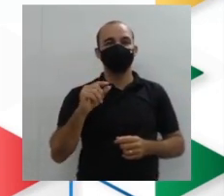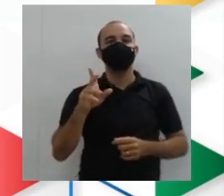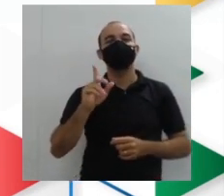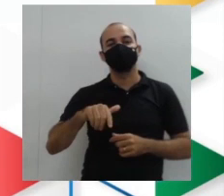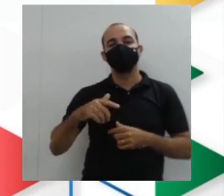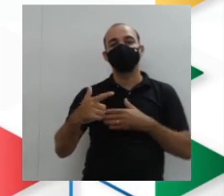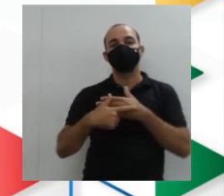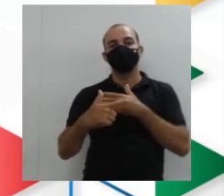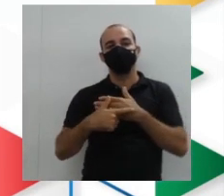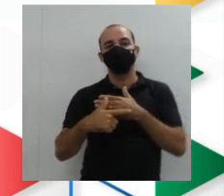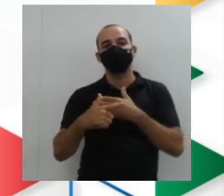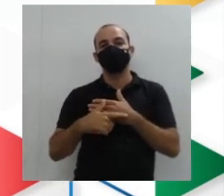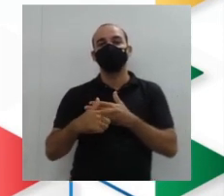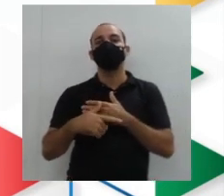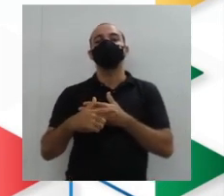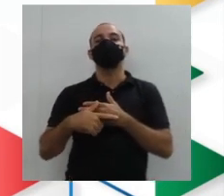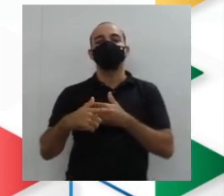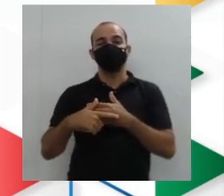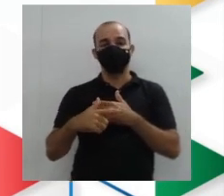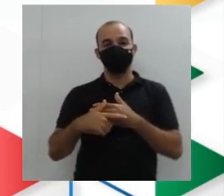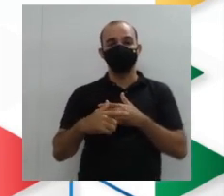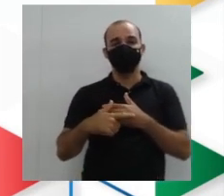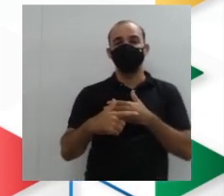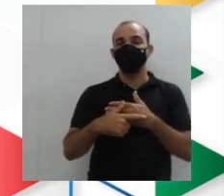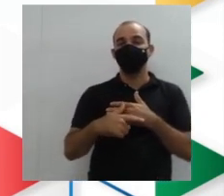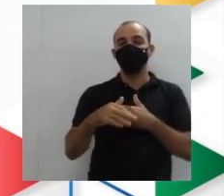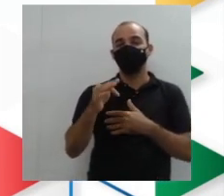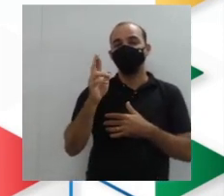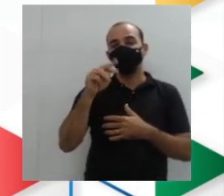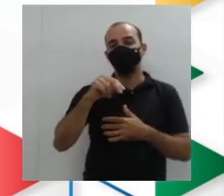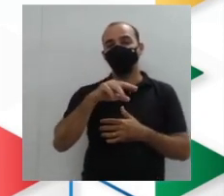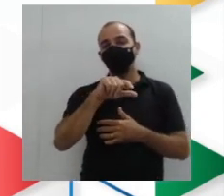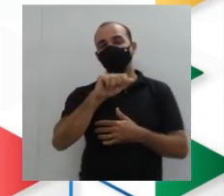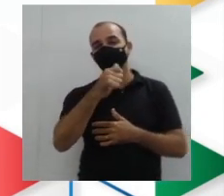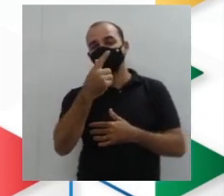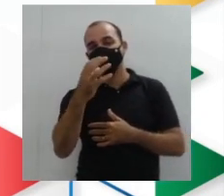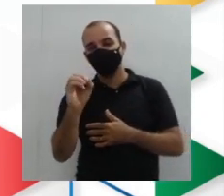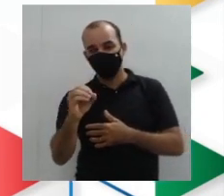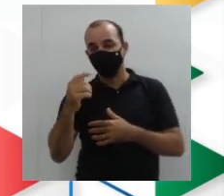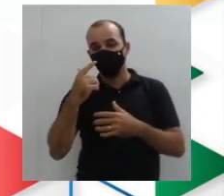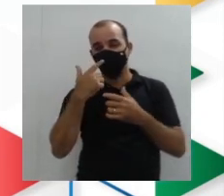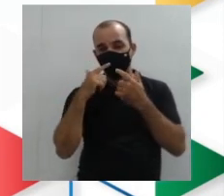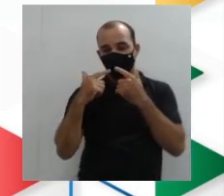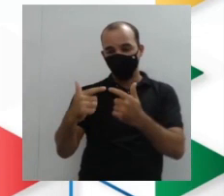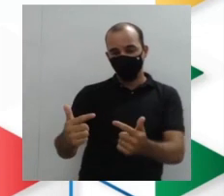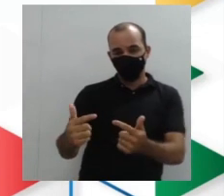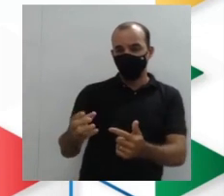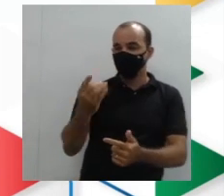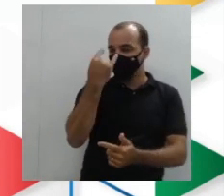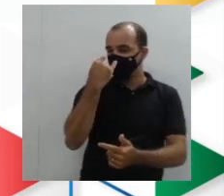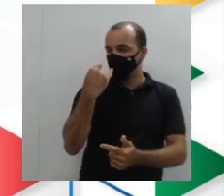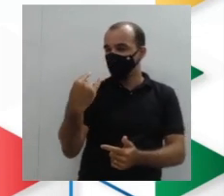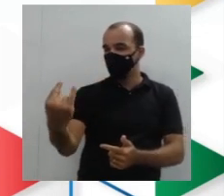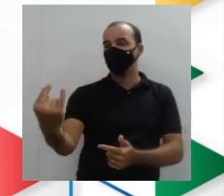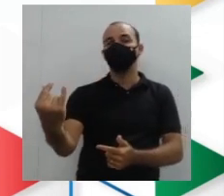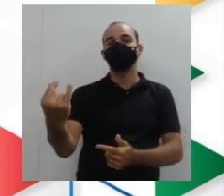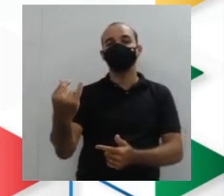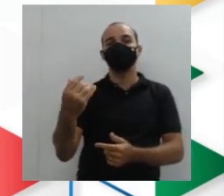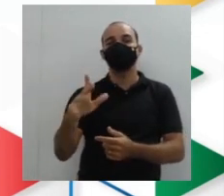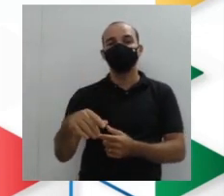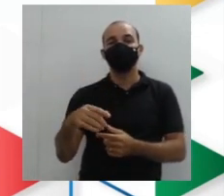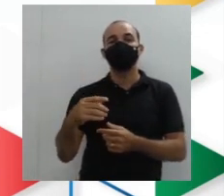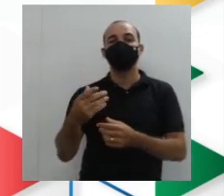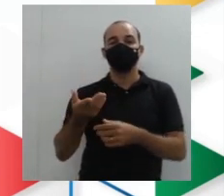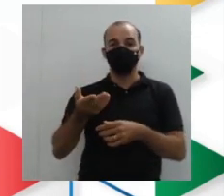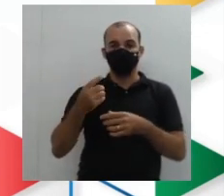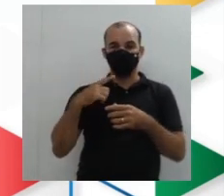ou apelativa da linguagem. O que é isso, a função apelativa? É aquela que busca persuadir. Muitas vezes ela está o